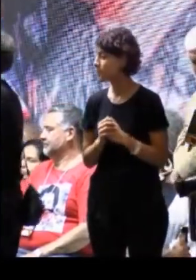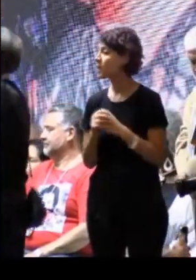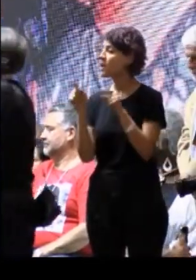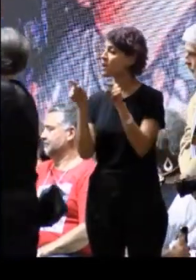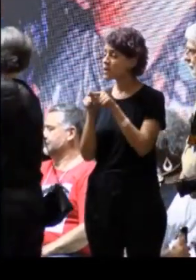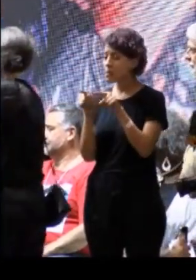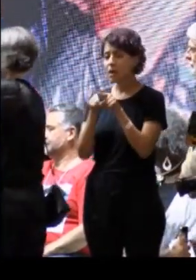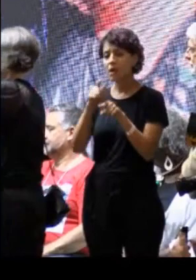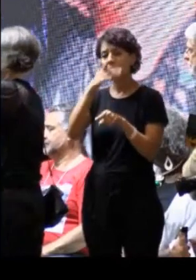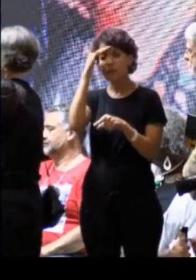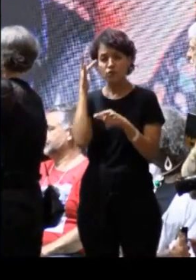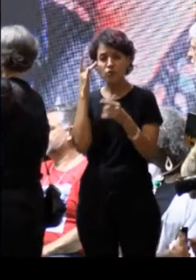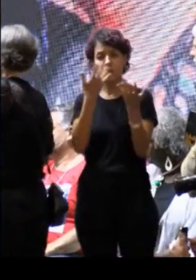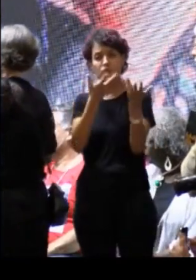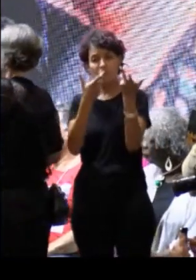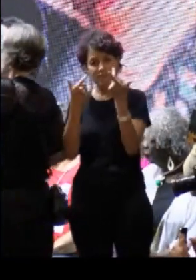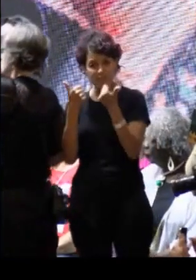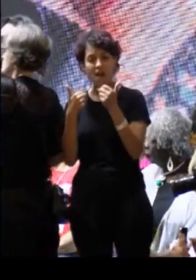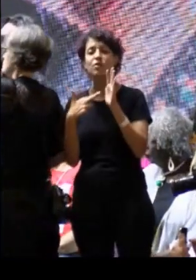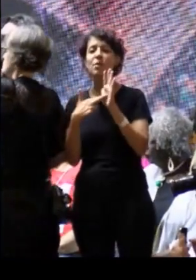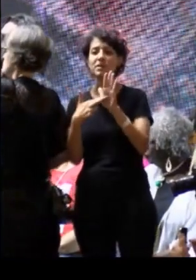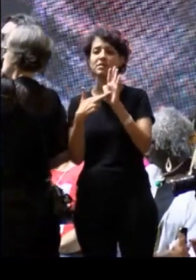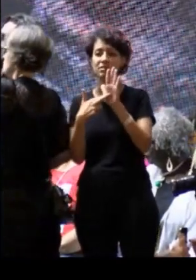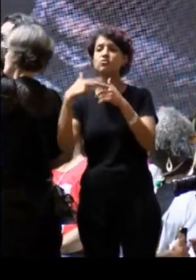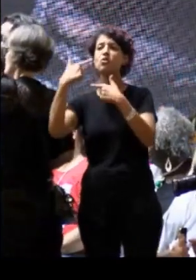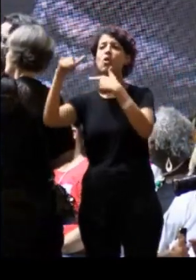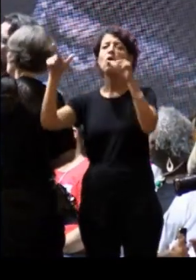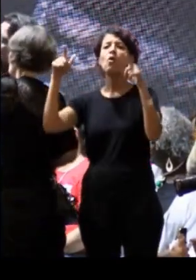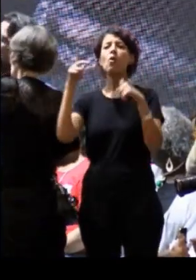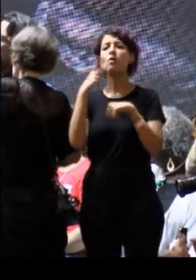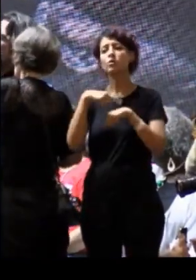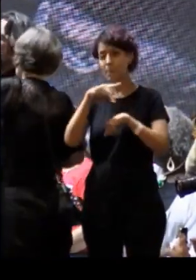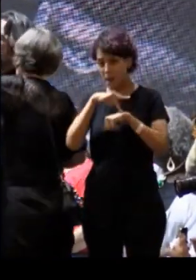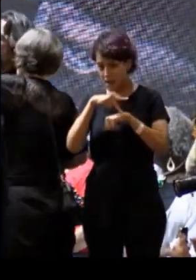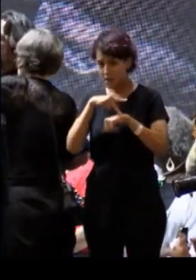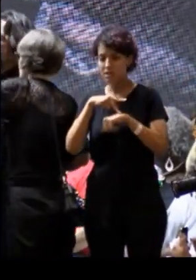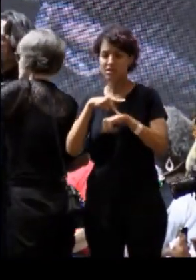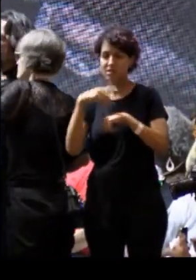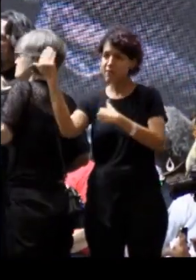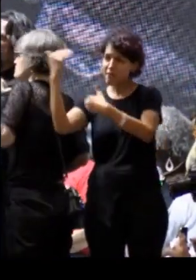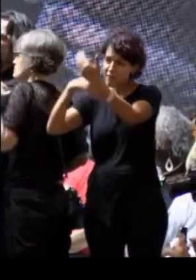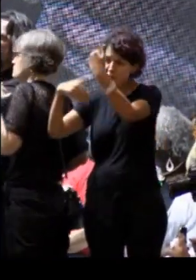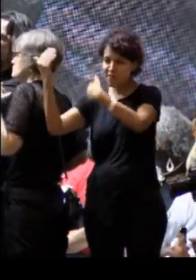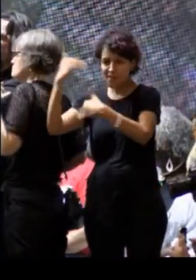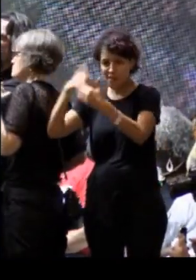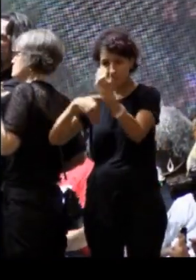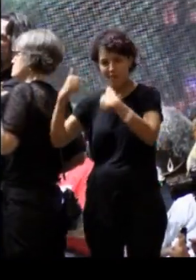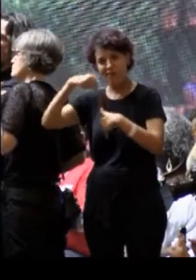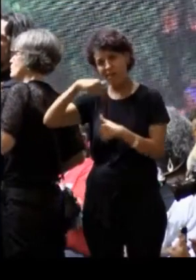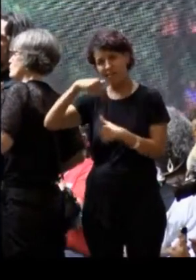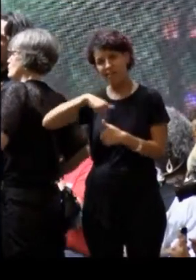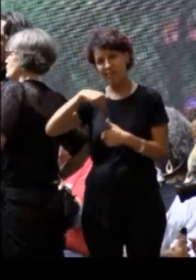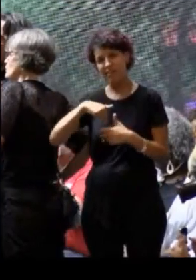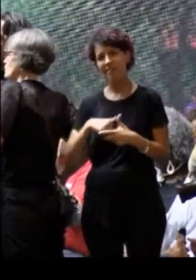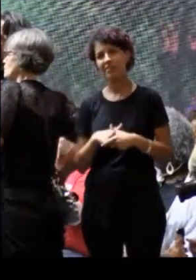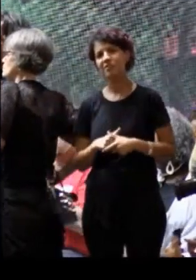queridos convidados, representantes de países e partidos estrangeiros presentes nesse Congresso,